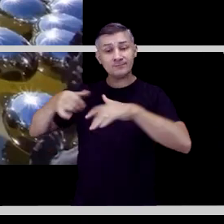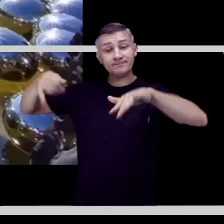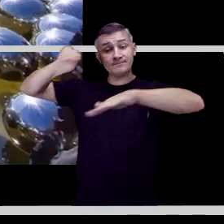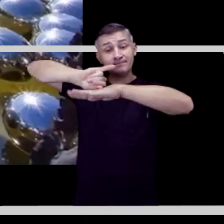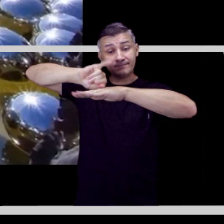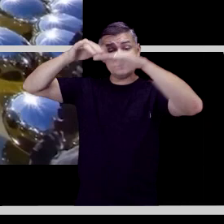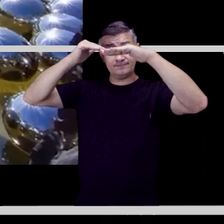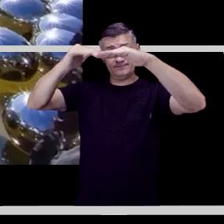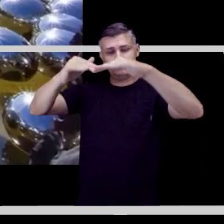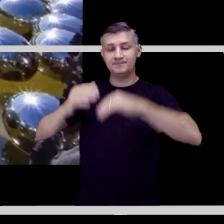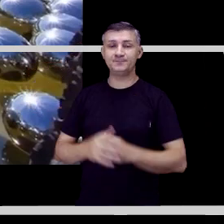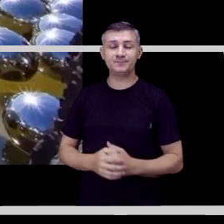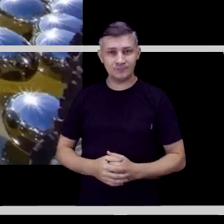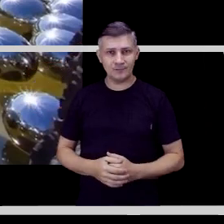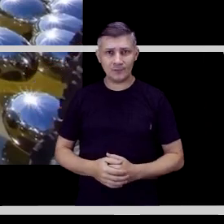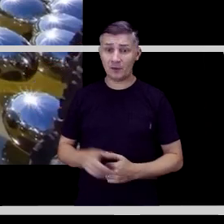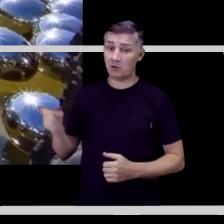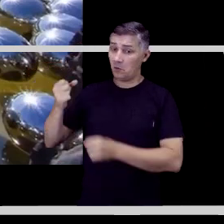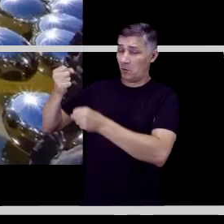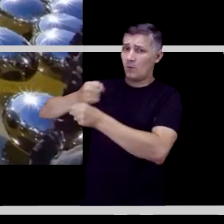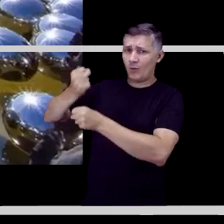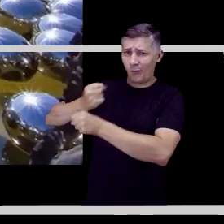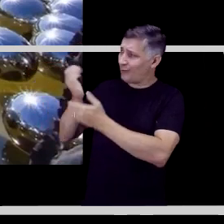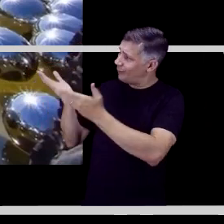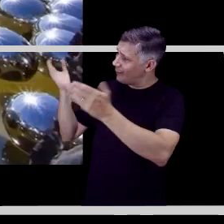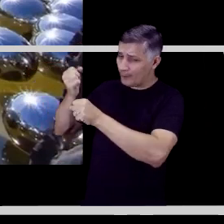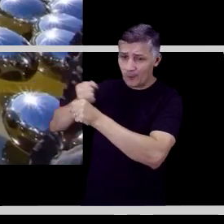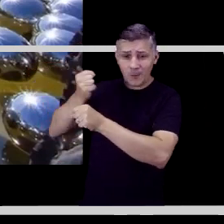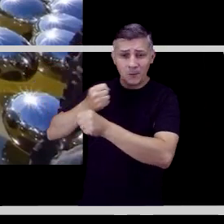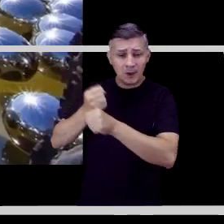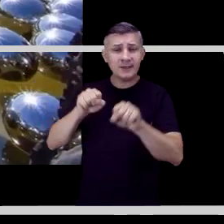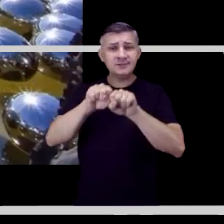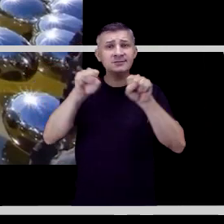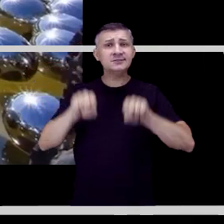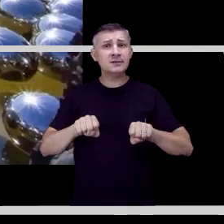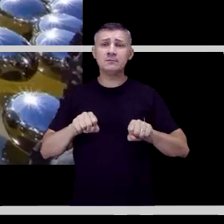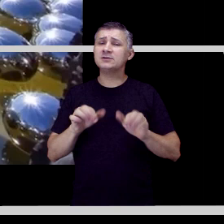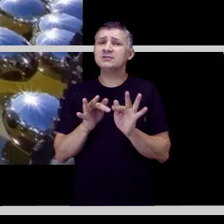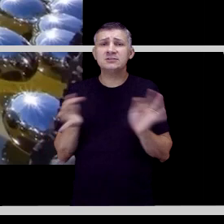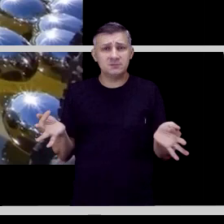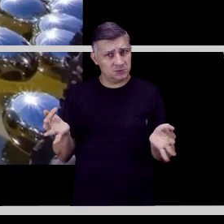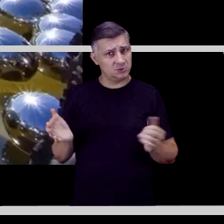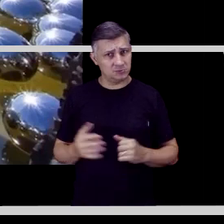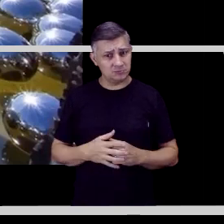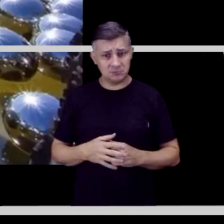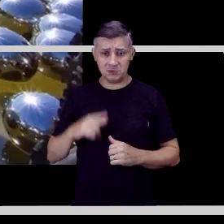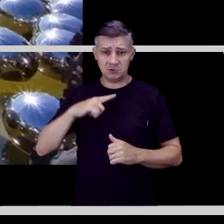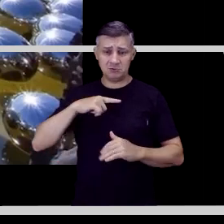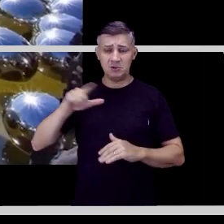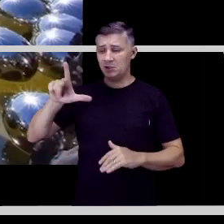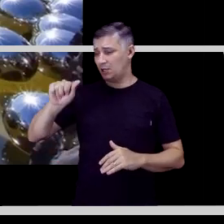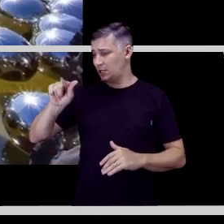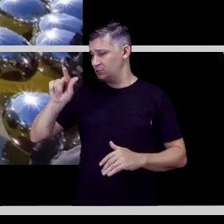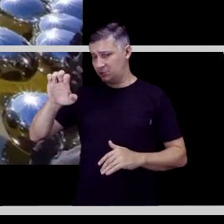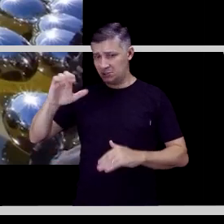sua cobertura. É um edifício construído com um sistema construtivo muito simples, né? Uma